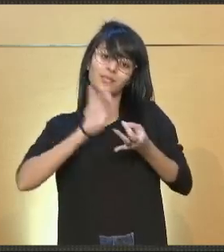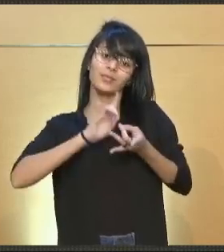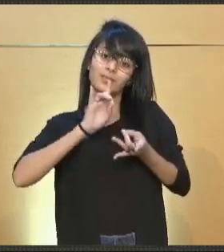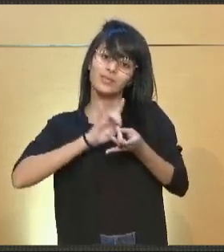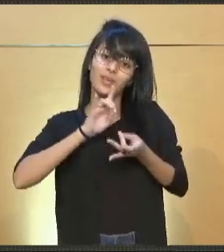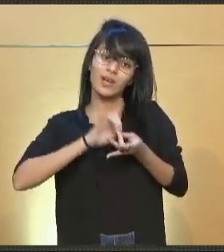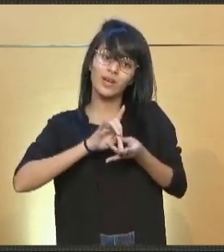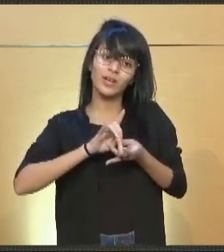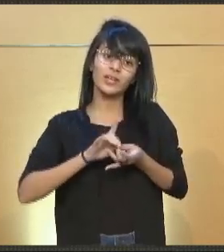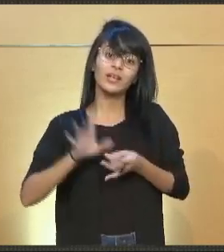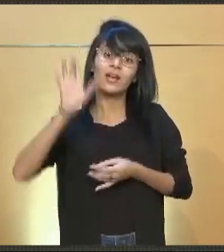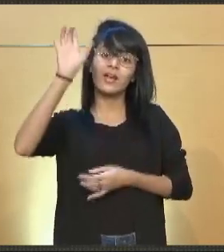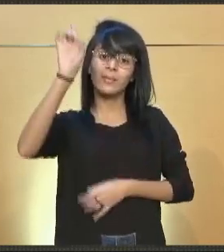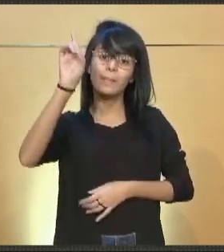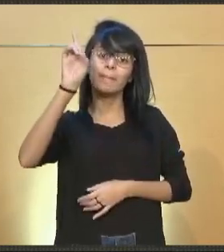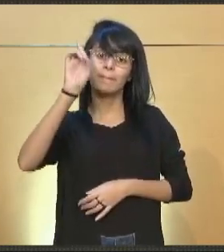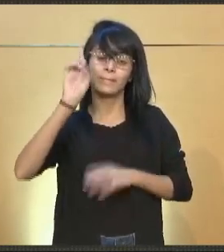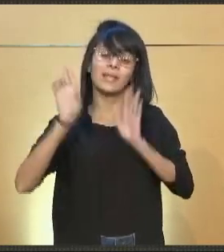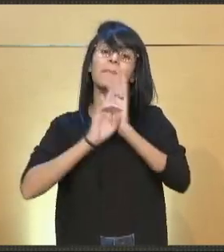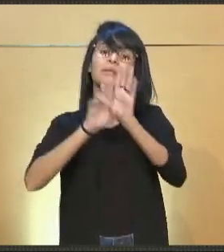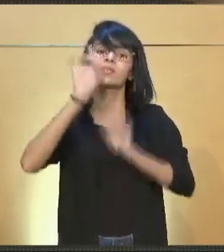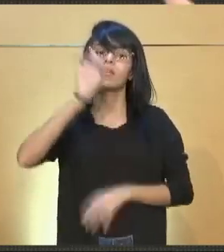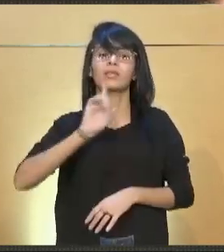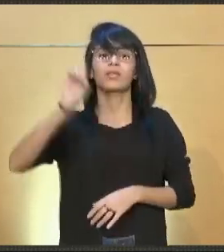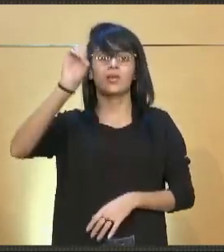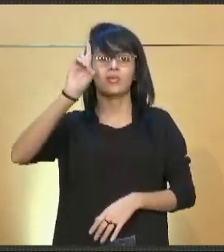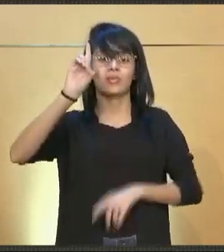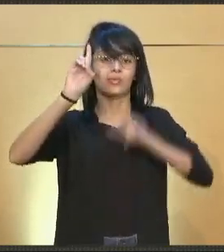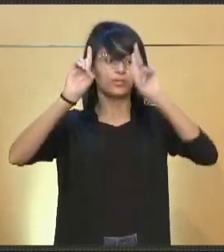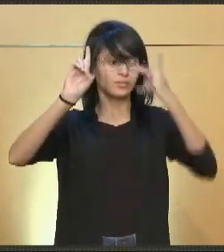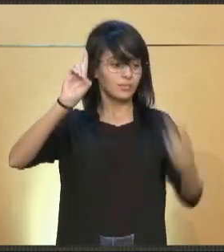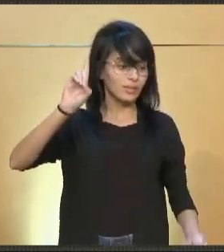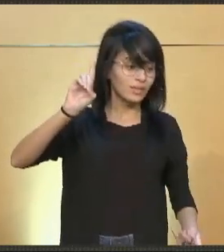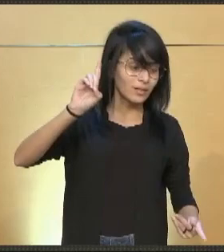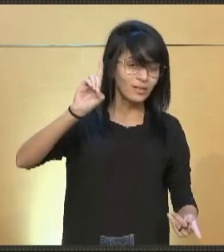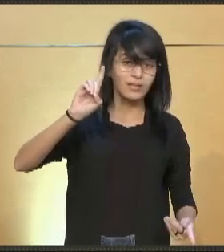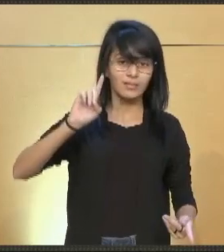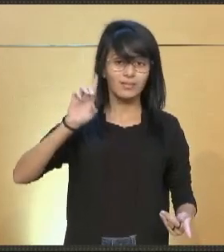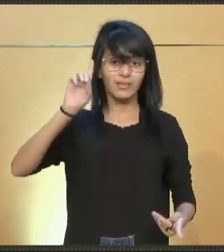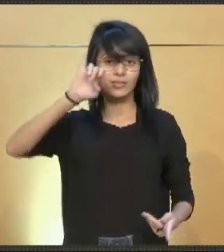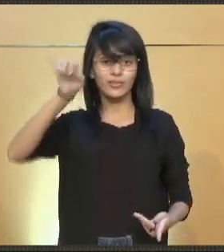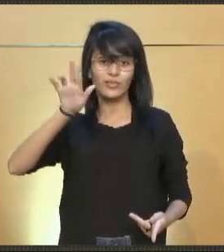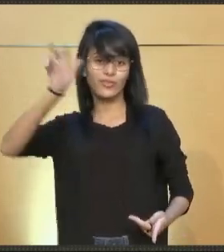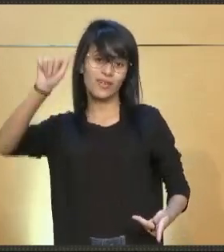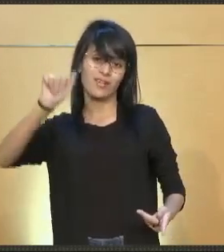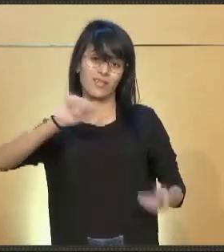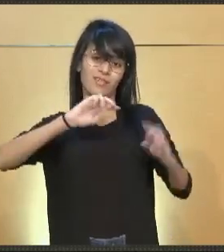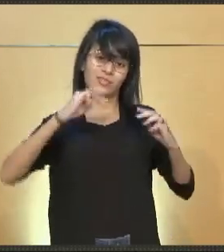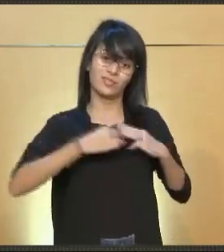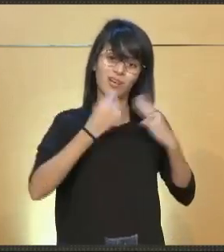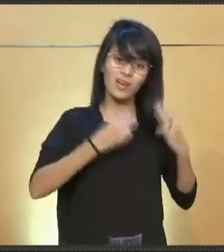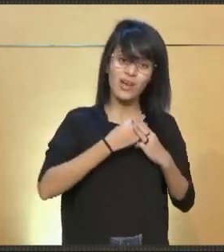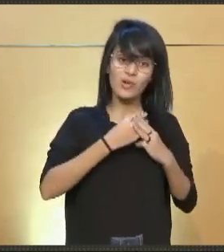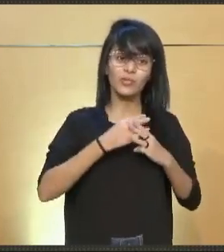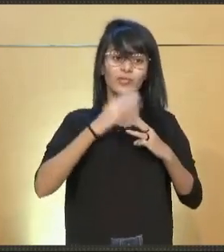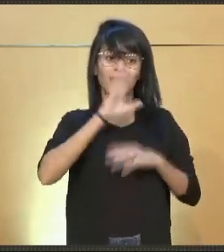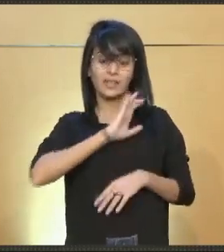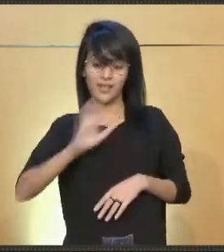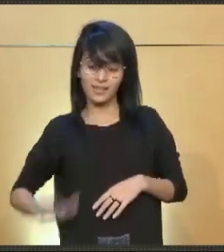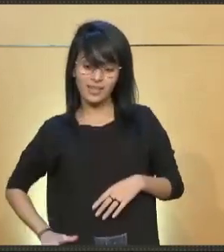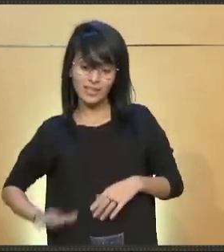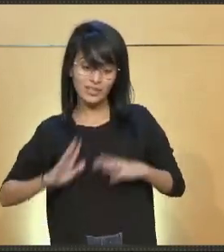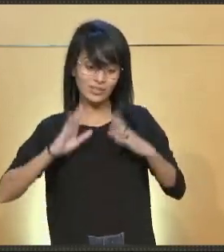representa Deus e o homem, Jeová e Israel, Cristo e a igreja. Então, o casamento ele tem um